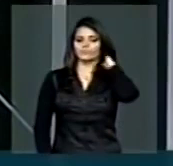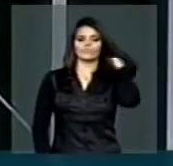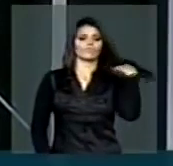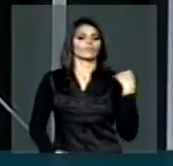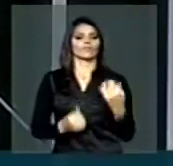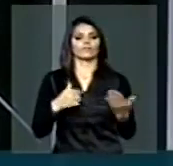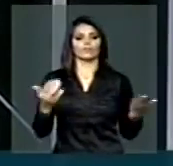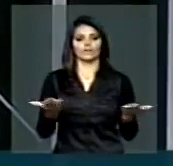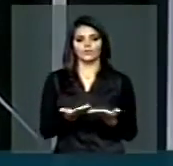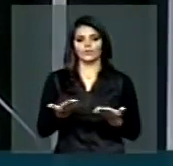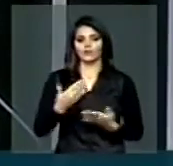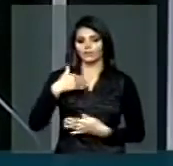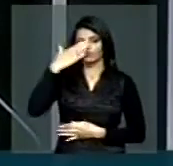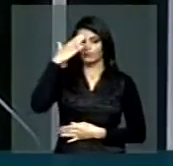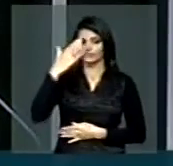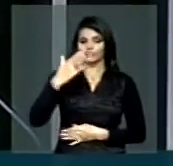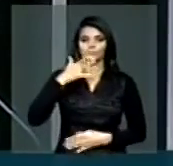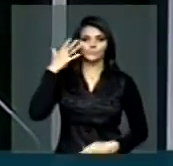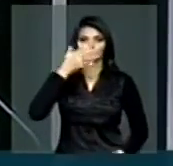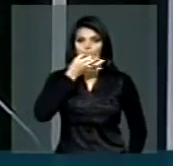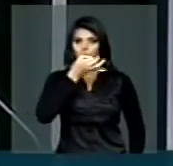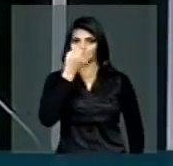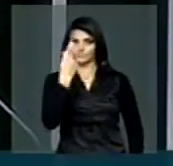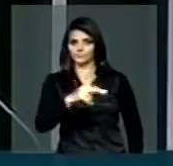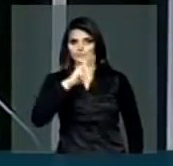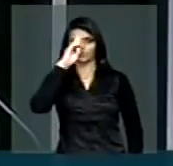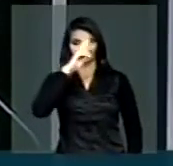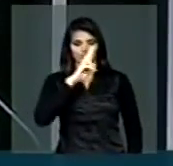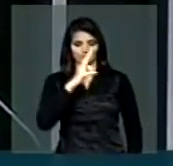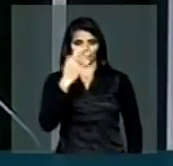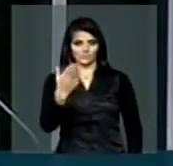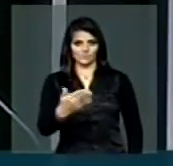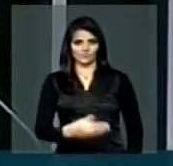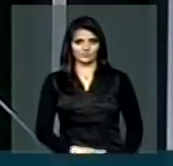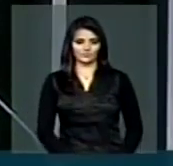a manifestação de Vossa Excelência.